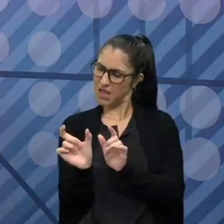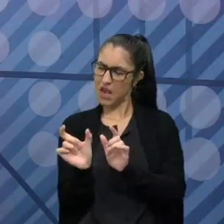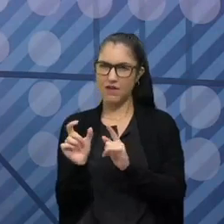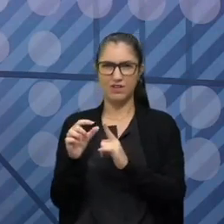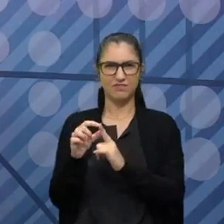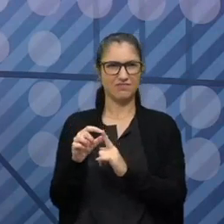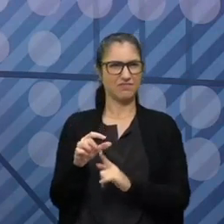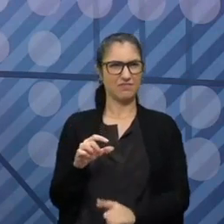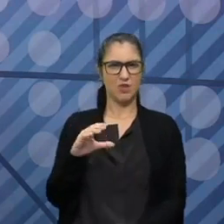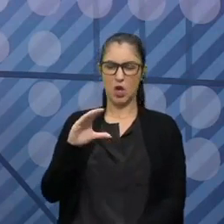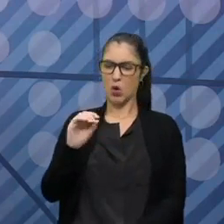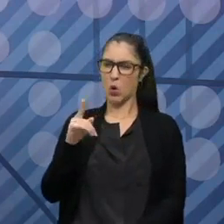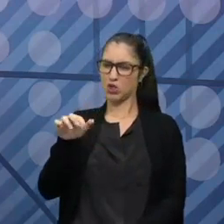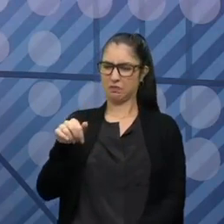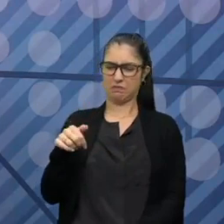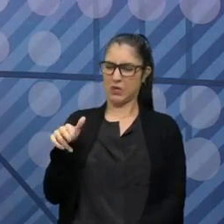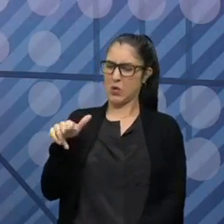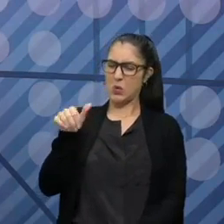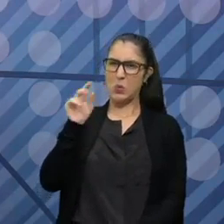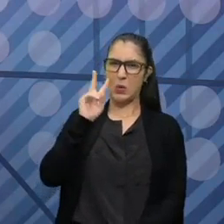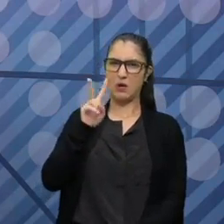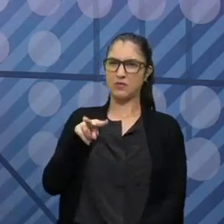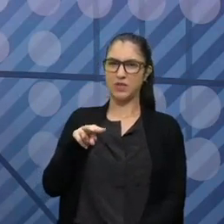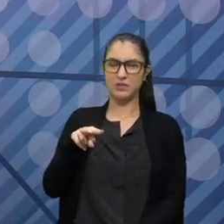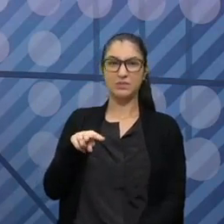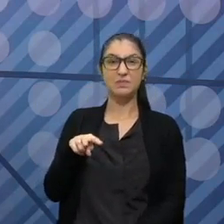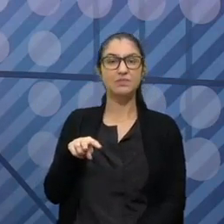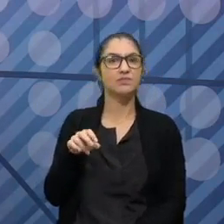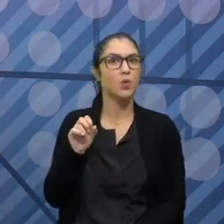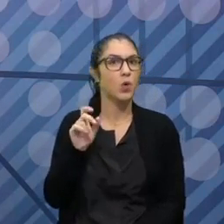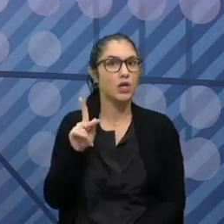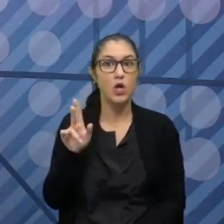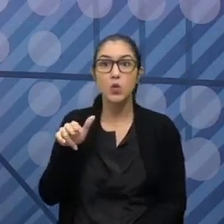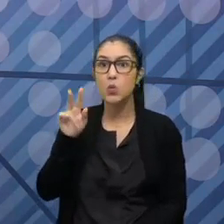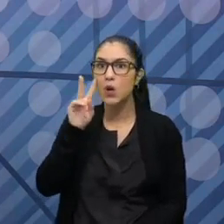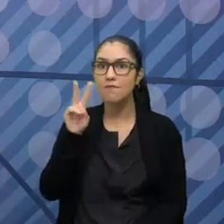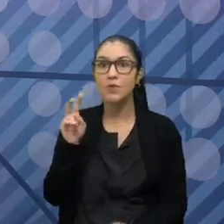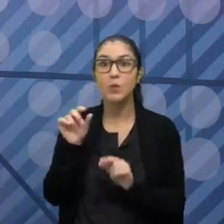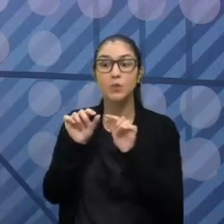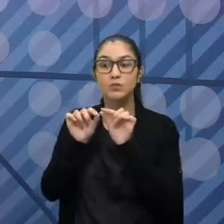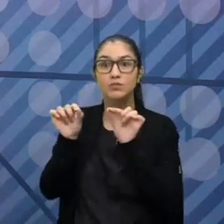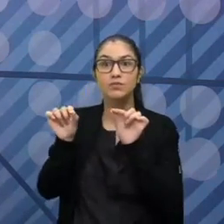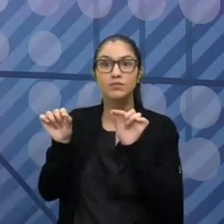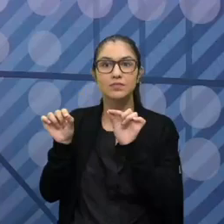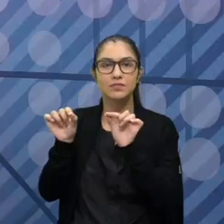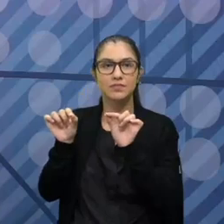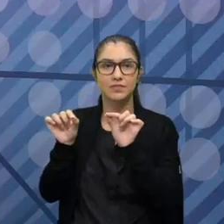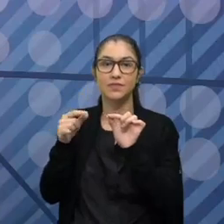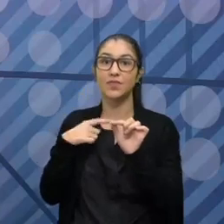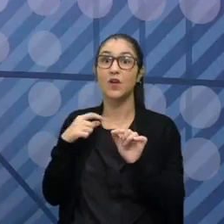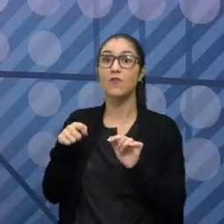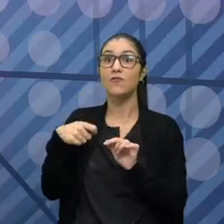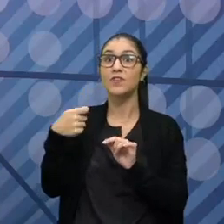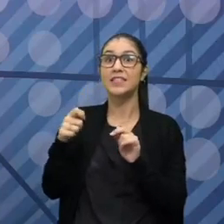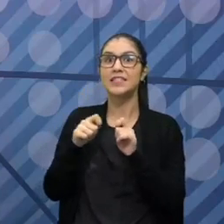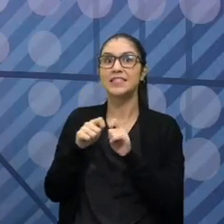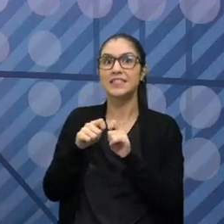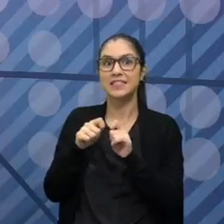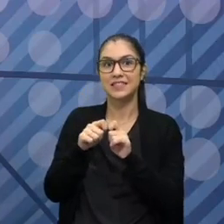Aí eles fazem assim, nunca vi, tá? Ok, coxinha, nunca viu a palavra escrita coxinha. Fiz o sinal